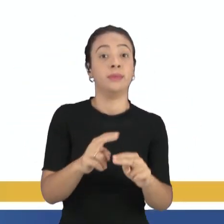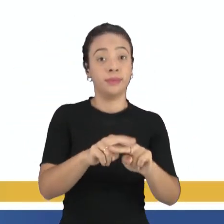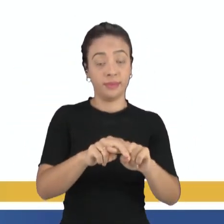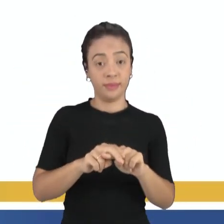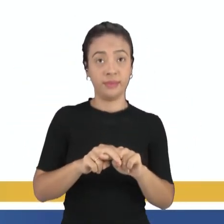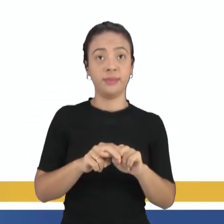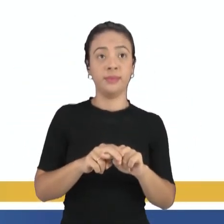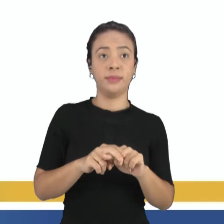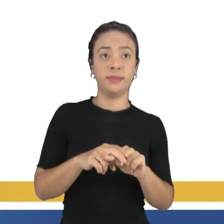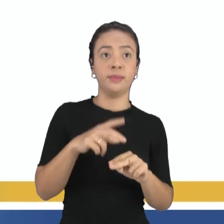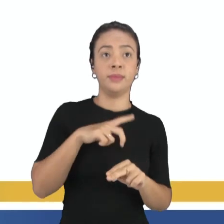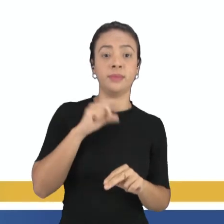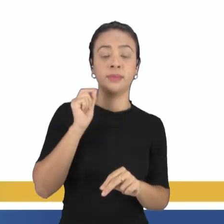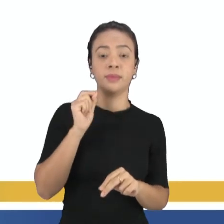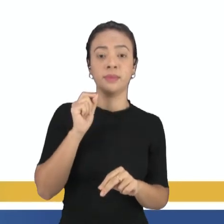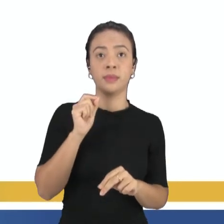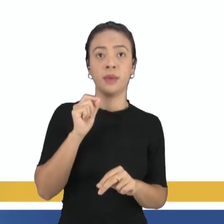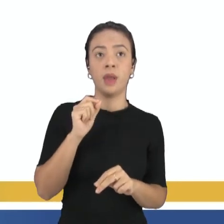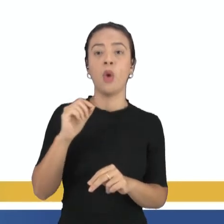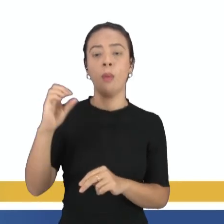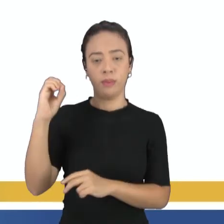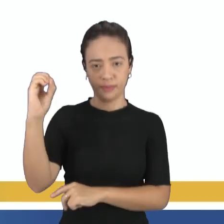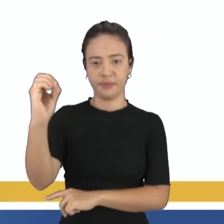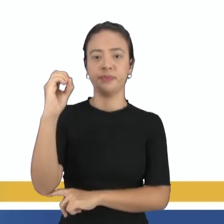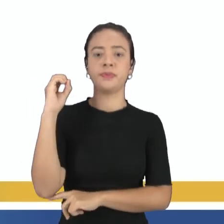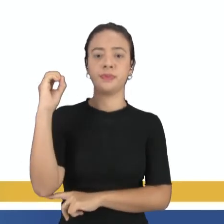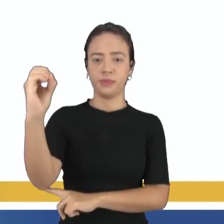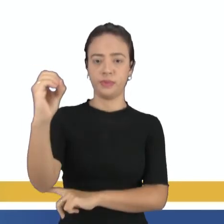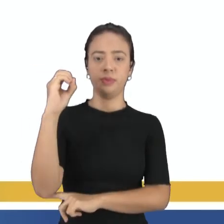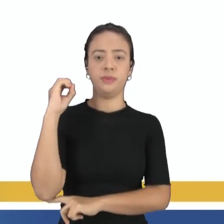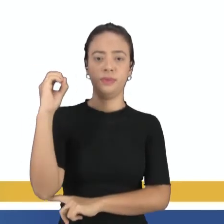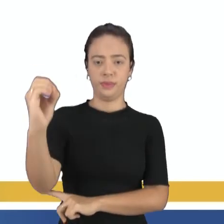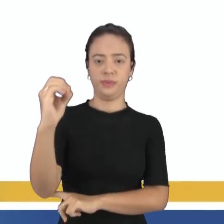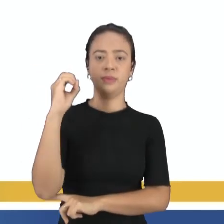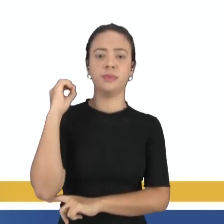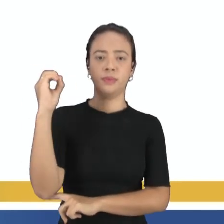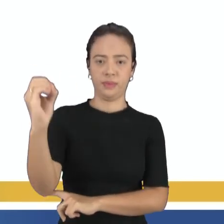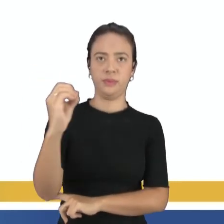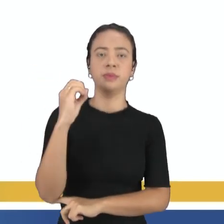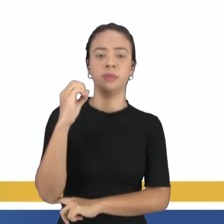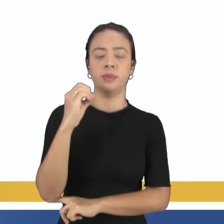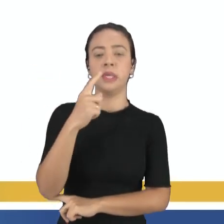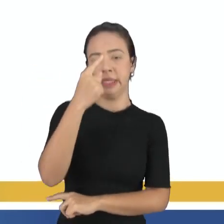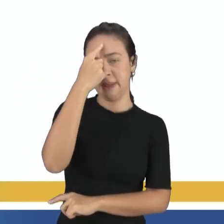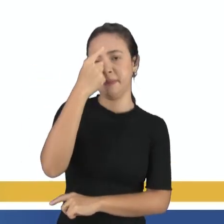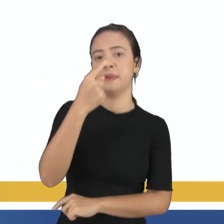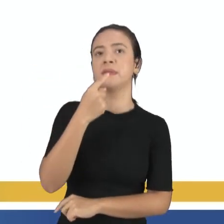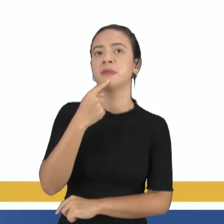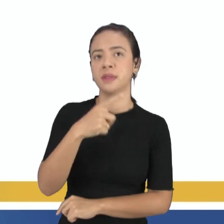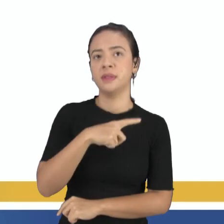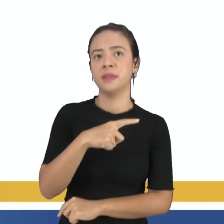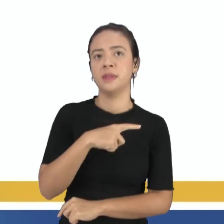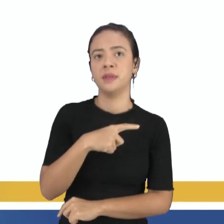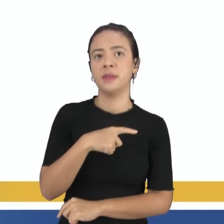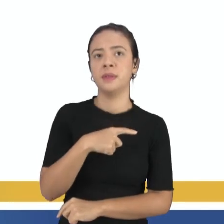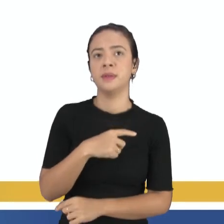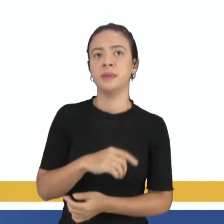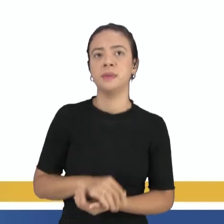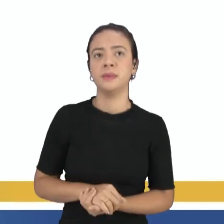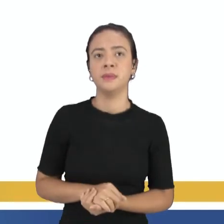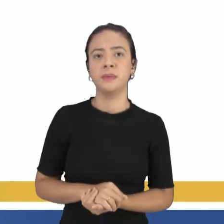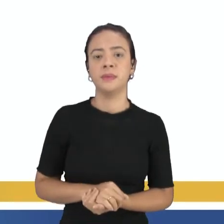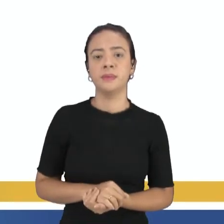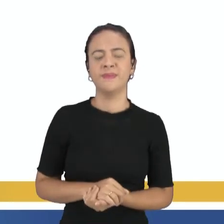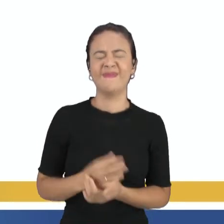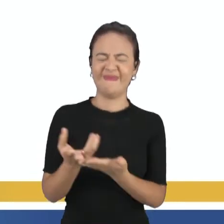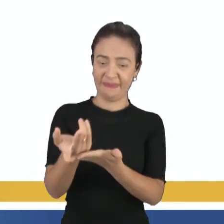tenho uma simetria de translação no caso dessa imagem aí desse